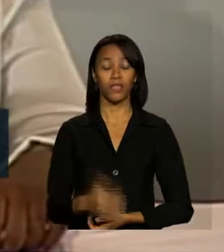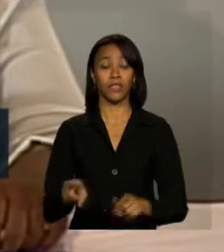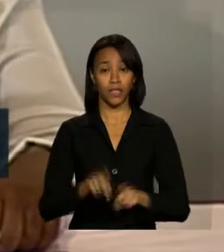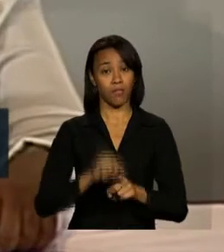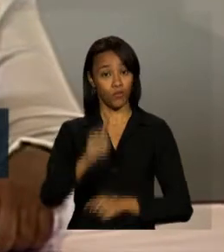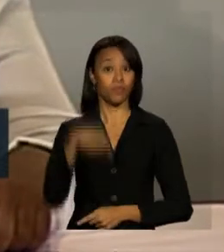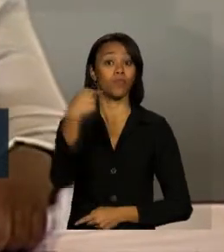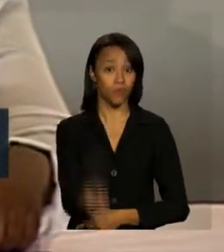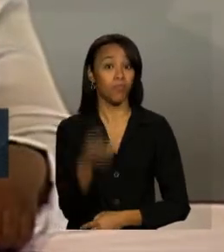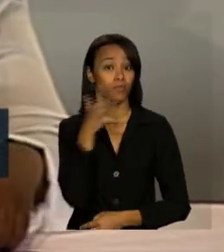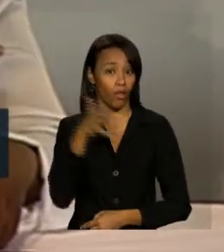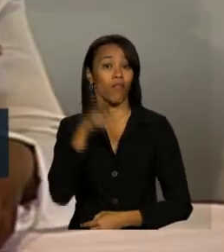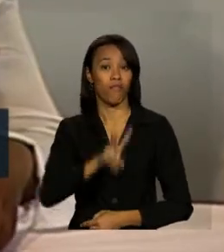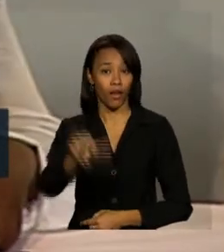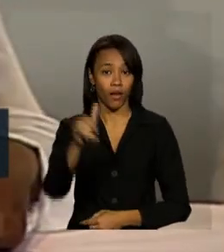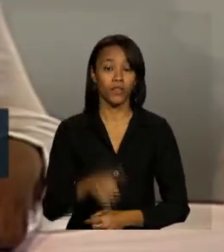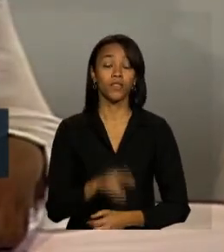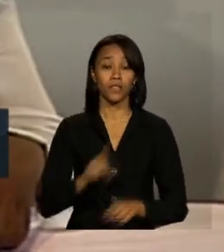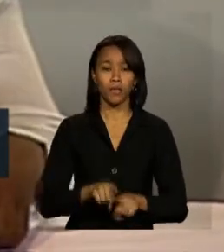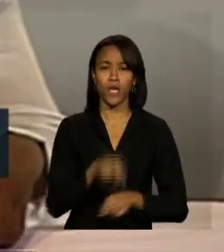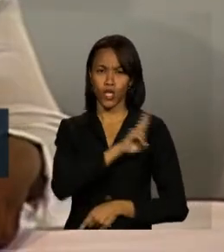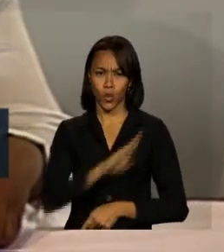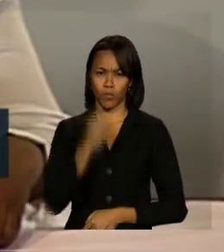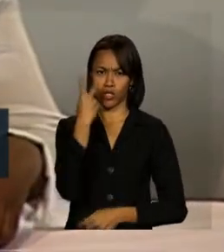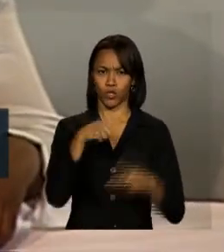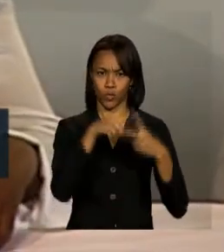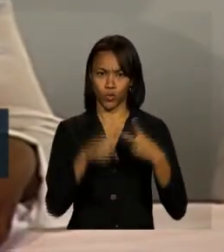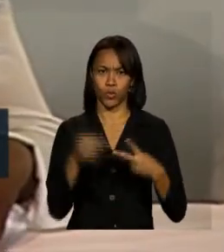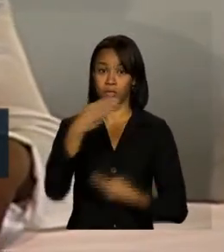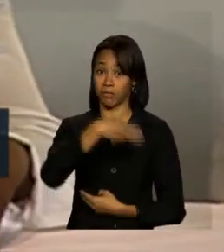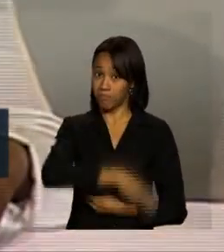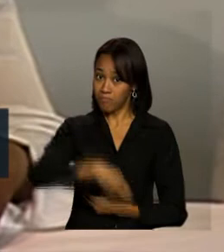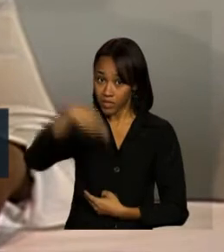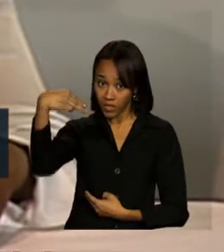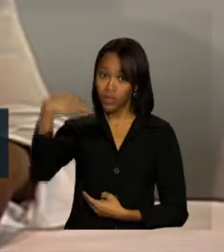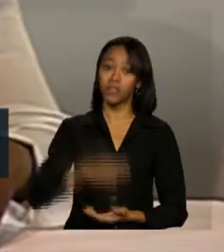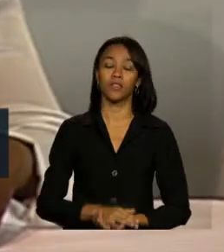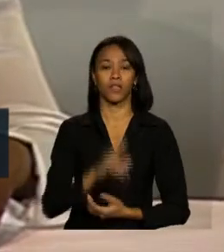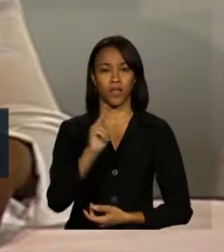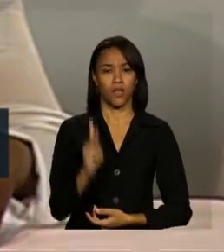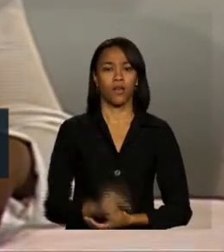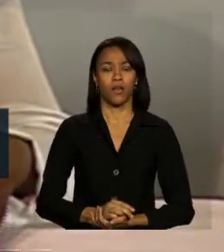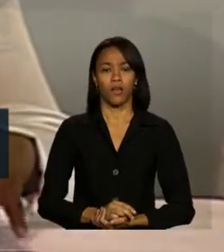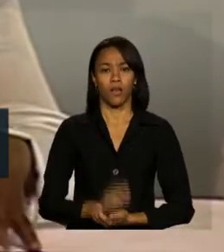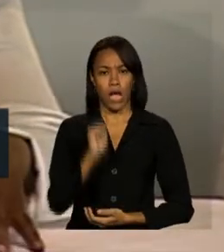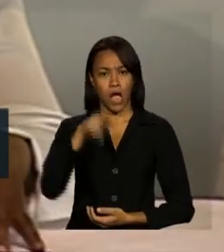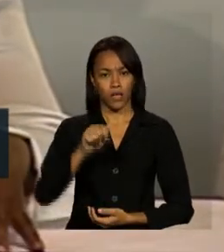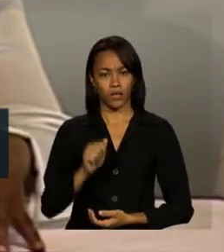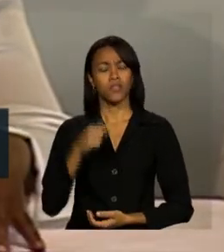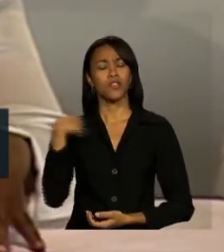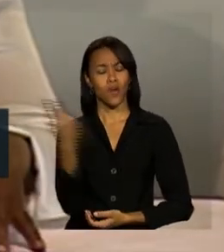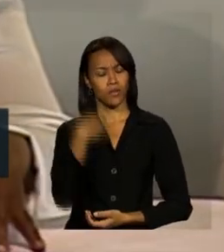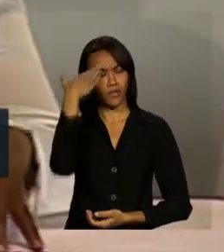aos que falarão, e em nome das duas ministras, Ana de Holanda e Luísa Bairros,